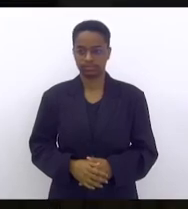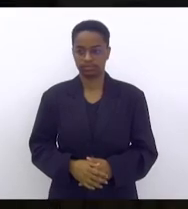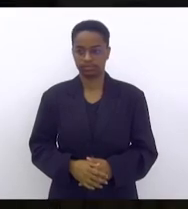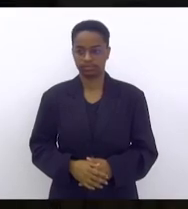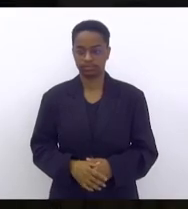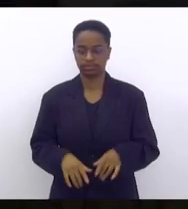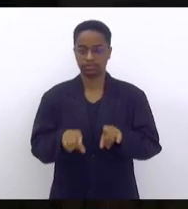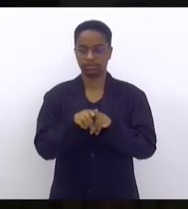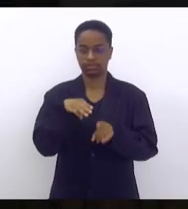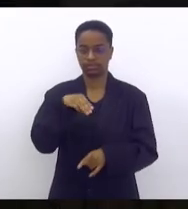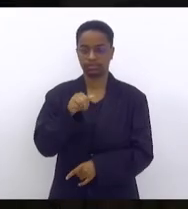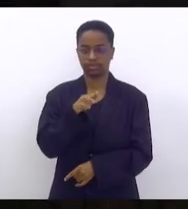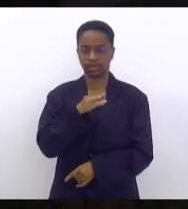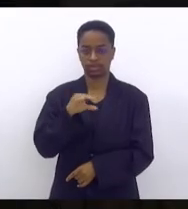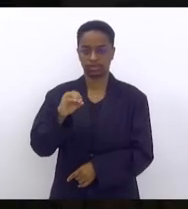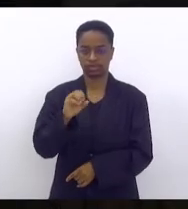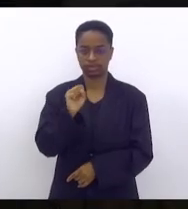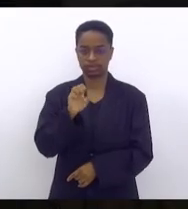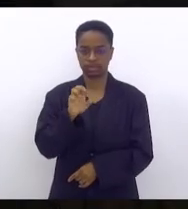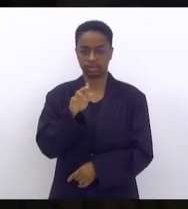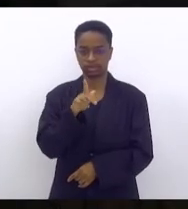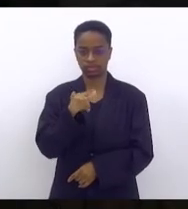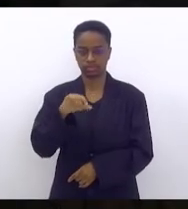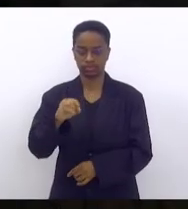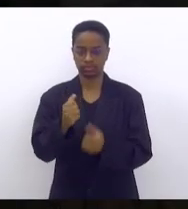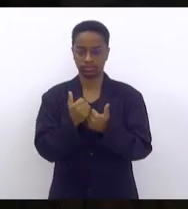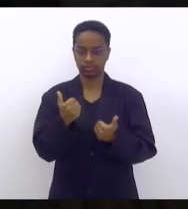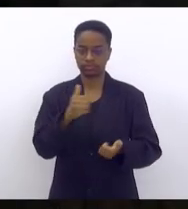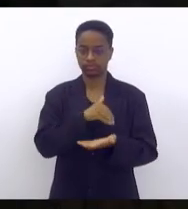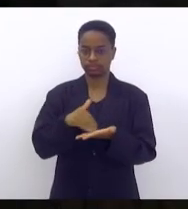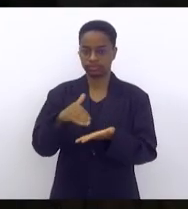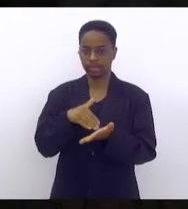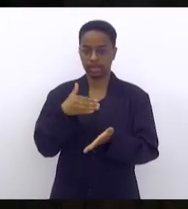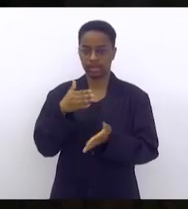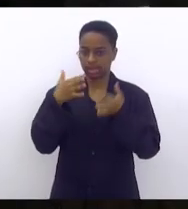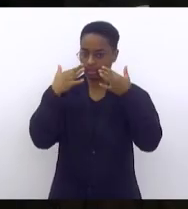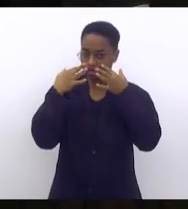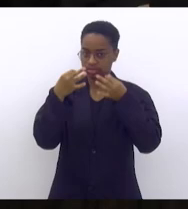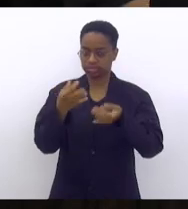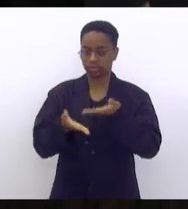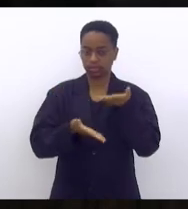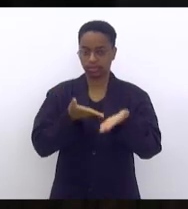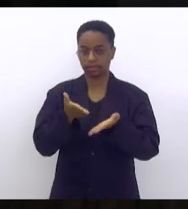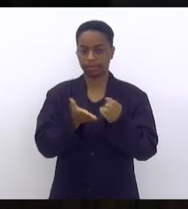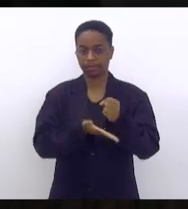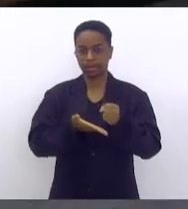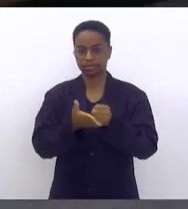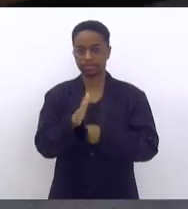E Mário Sérgio Ribeiro, subsecretário de Atenção Primária da Secretaria do Estado de Saúde.